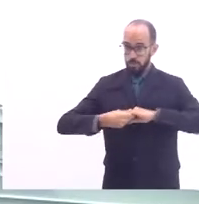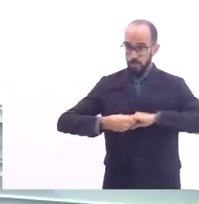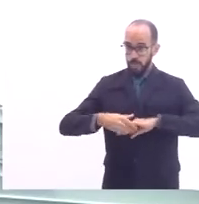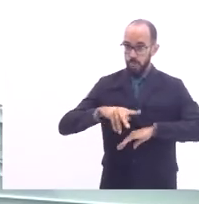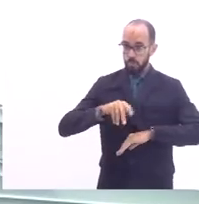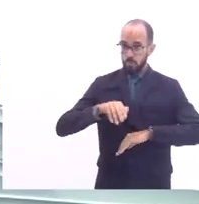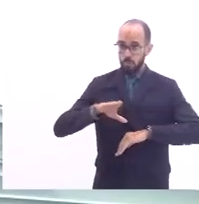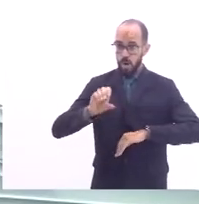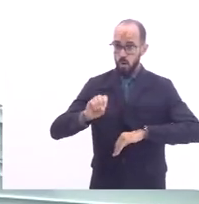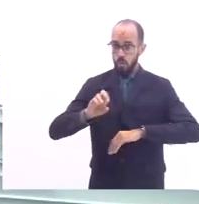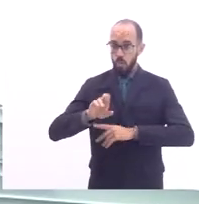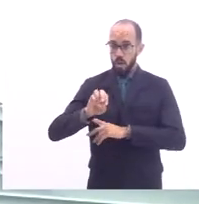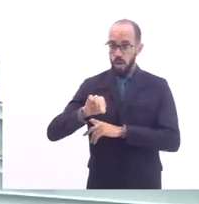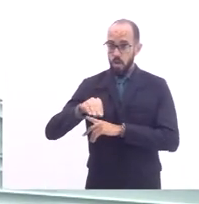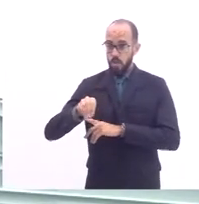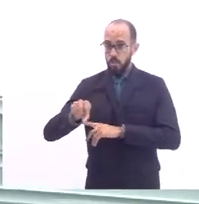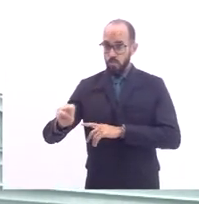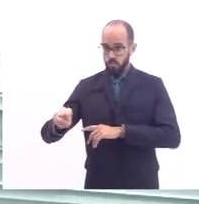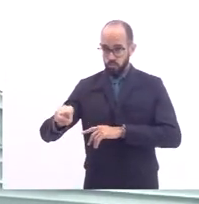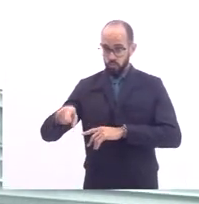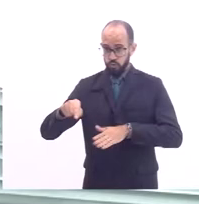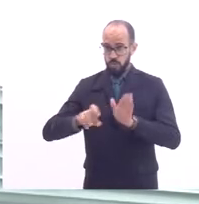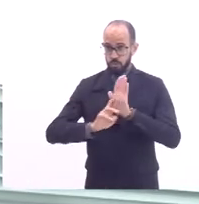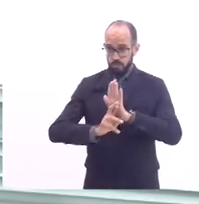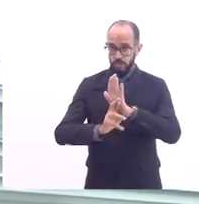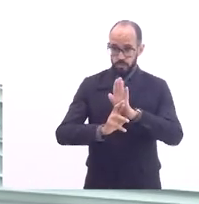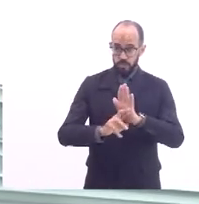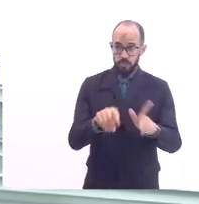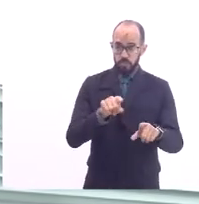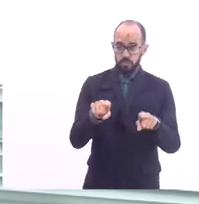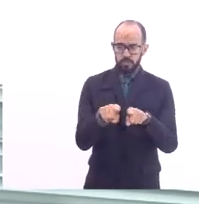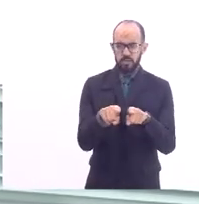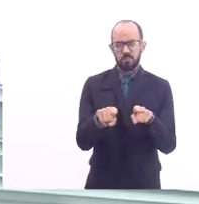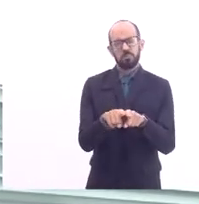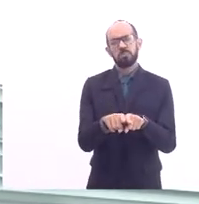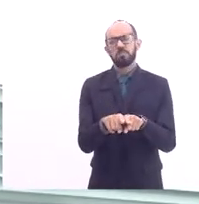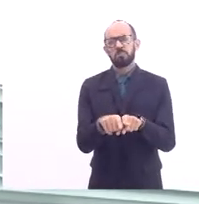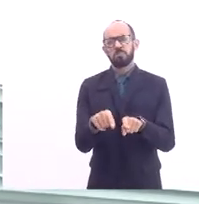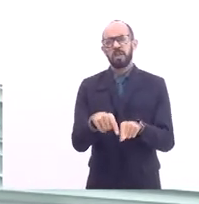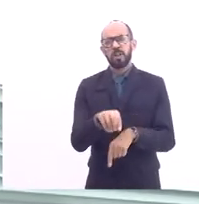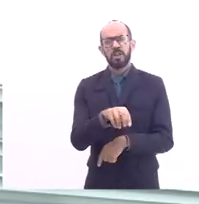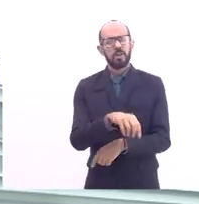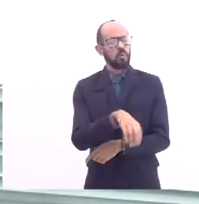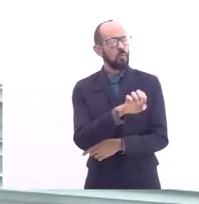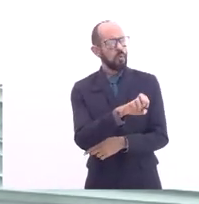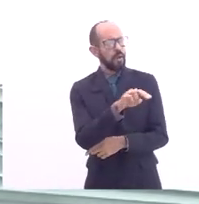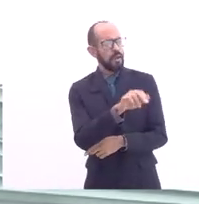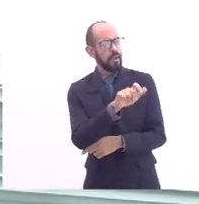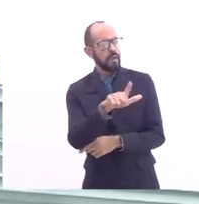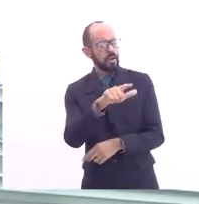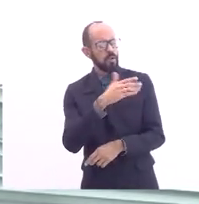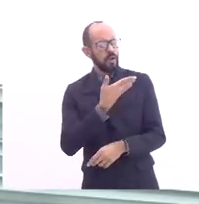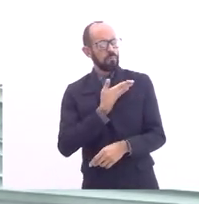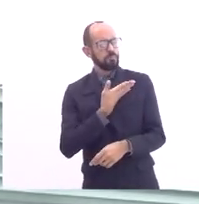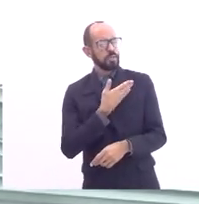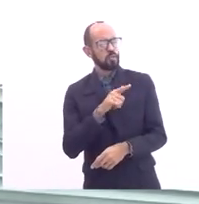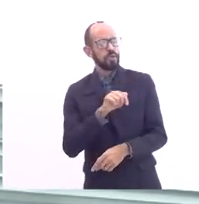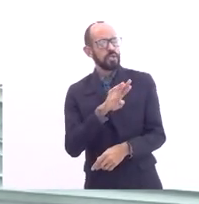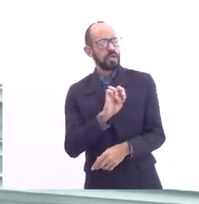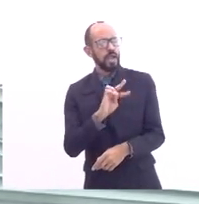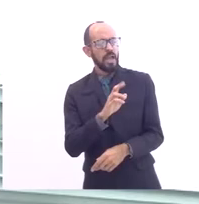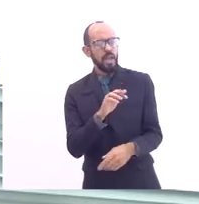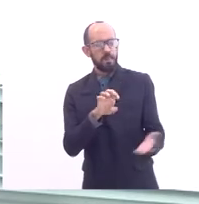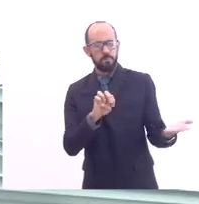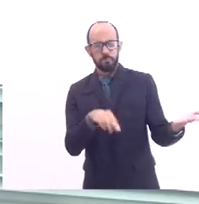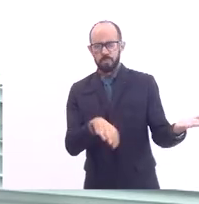Ramos, representando aqui todos da Enel, meu amigo Guilherme Brasil, representando aqui